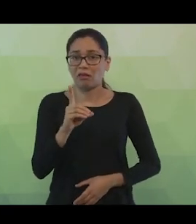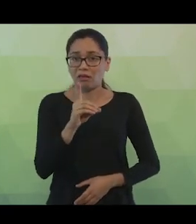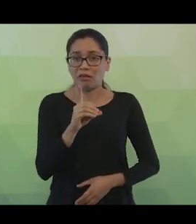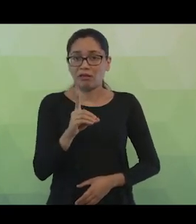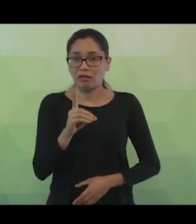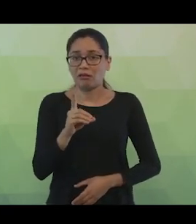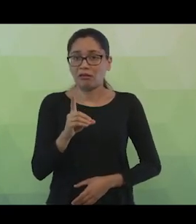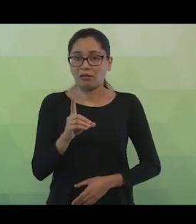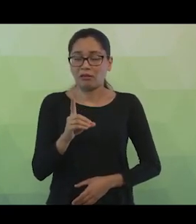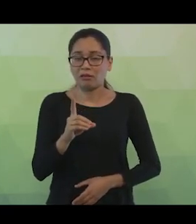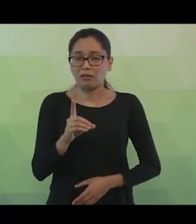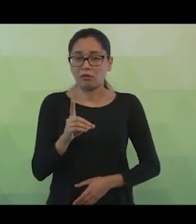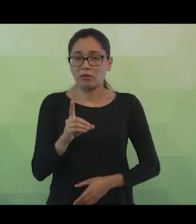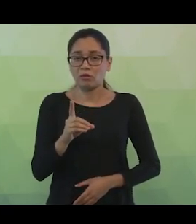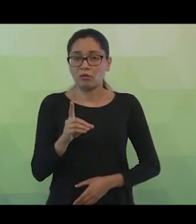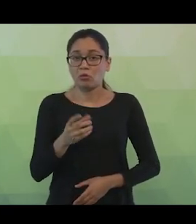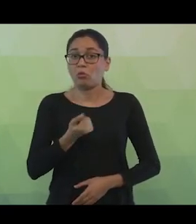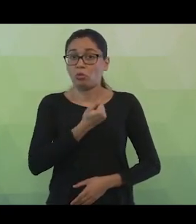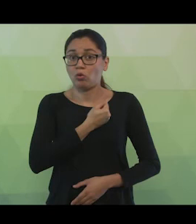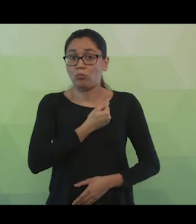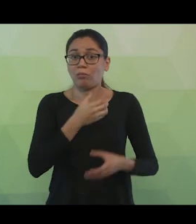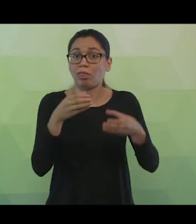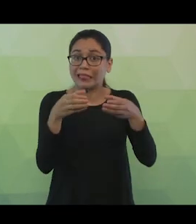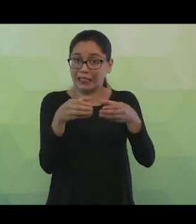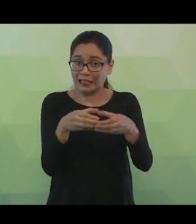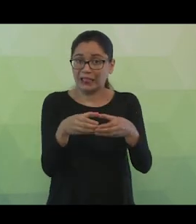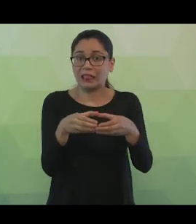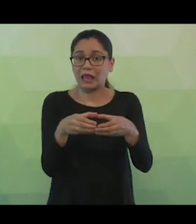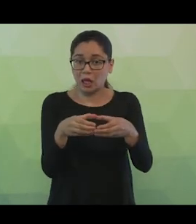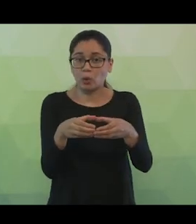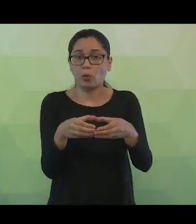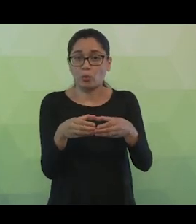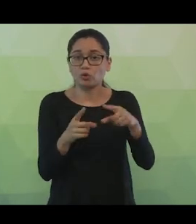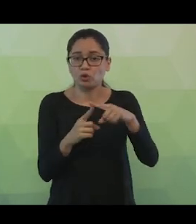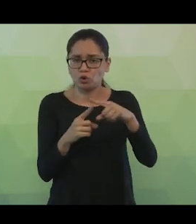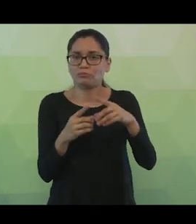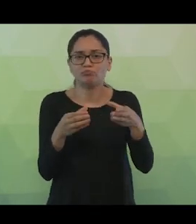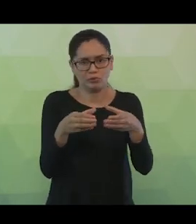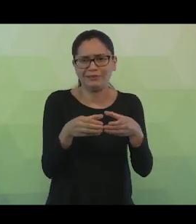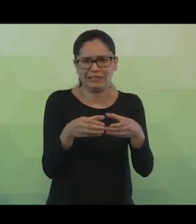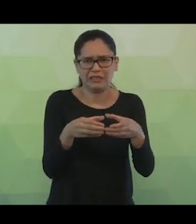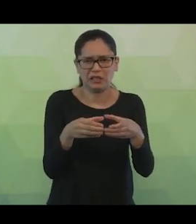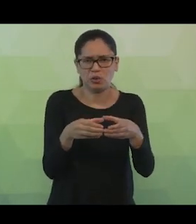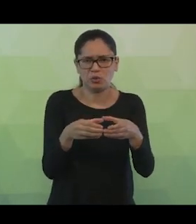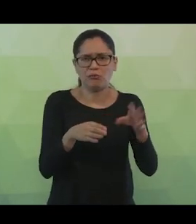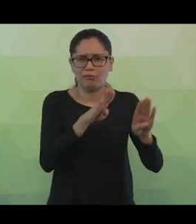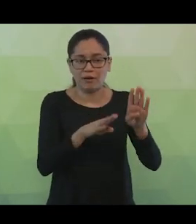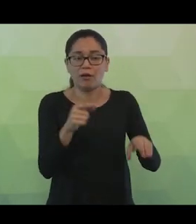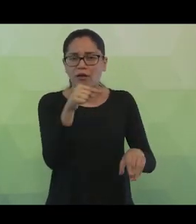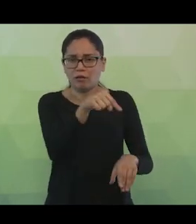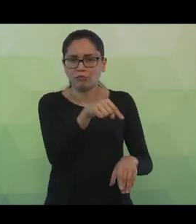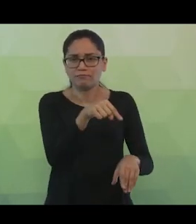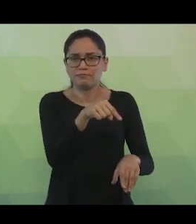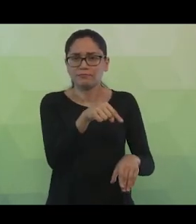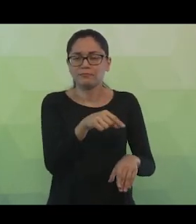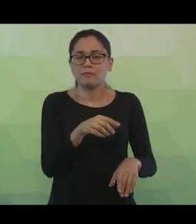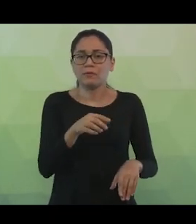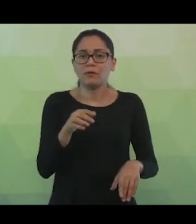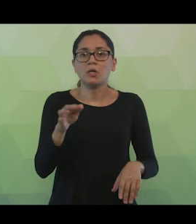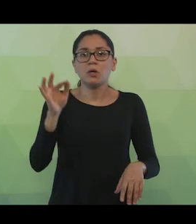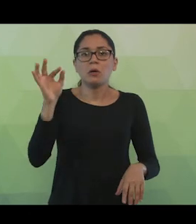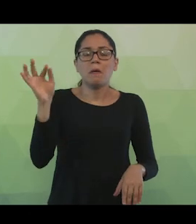vai ser um número inteiro, que uma informação do tipo inteiro que vai vir para essa variável. Então, porcento